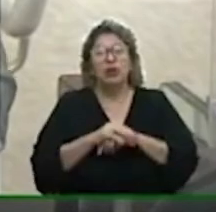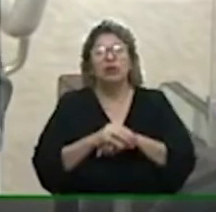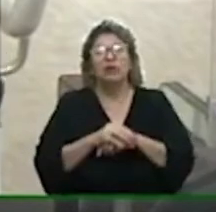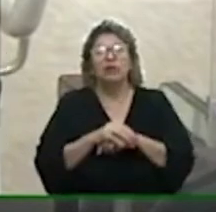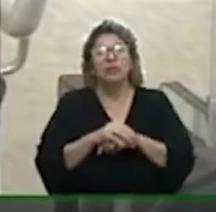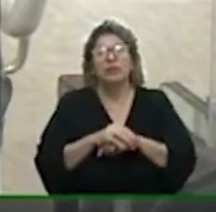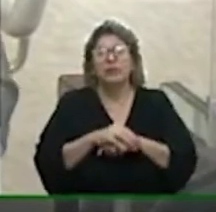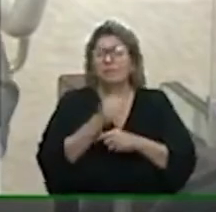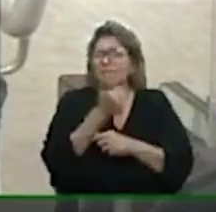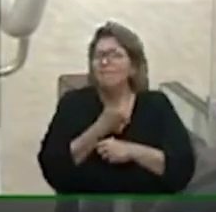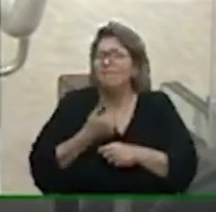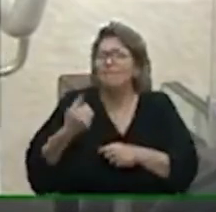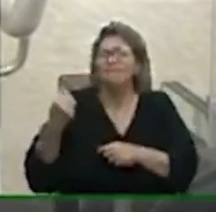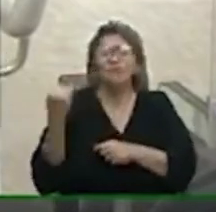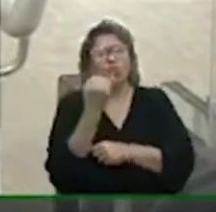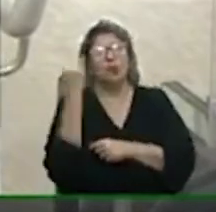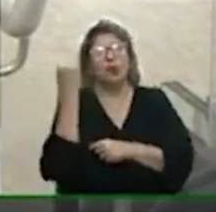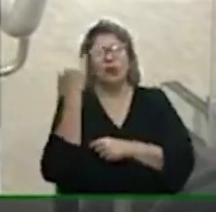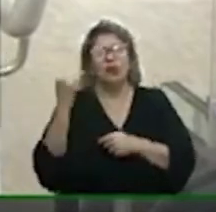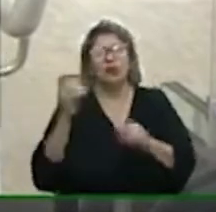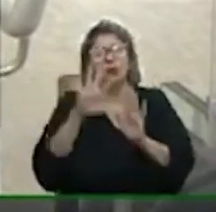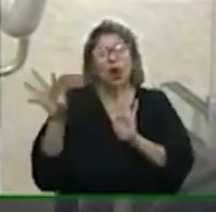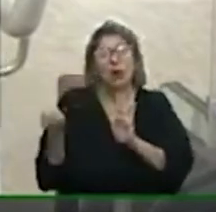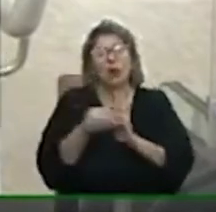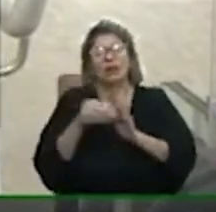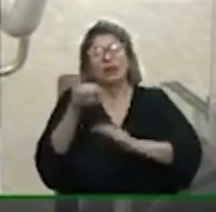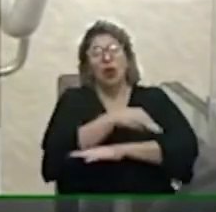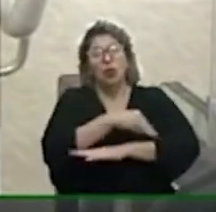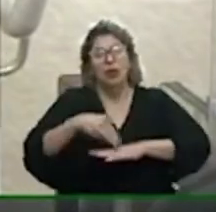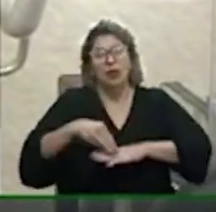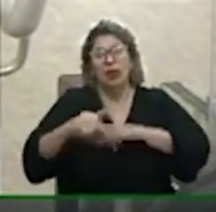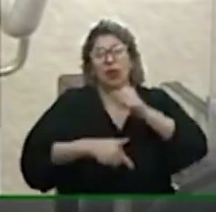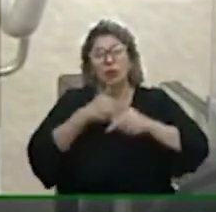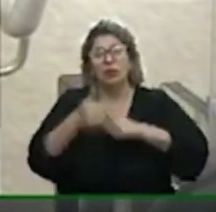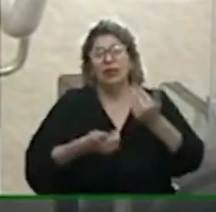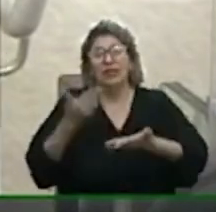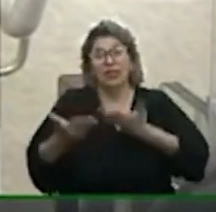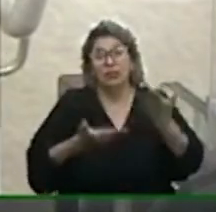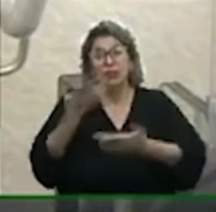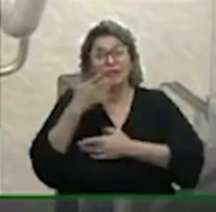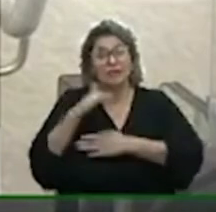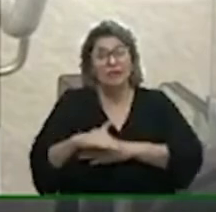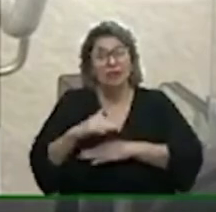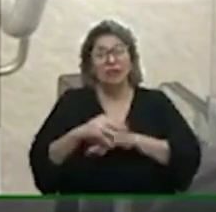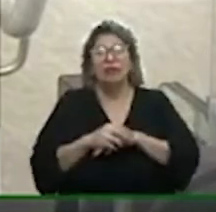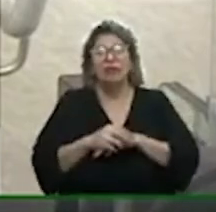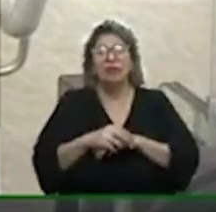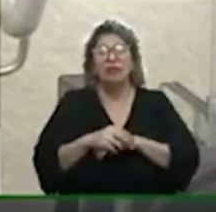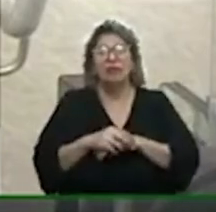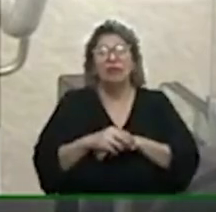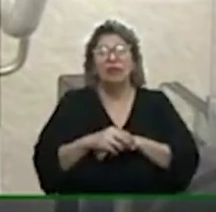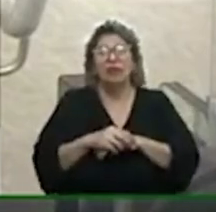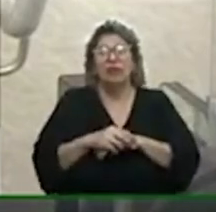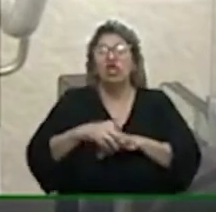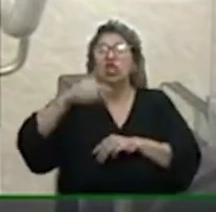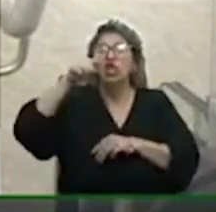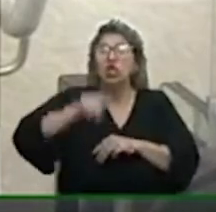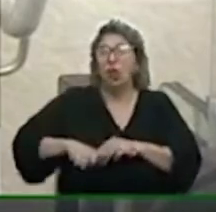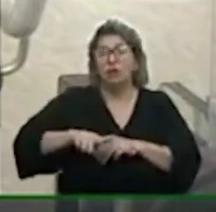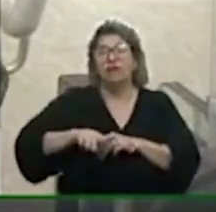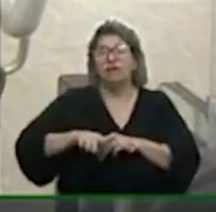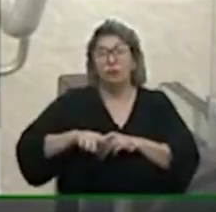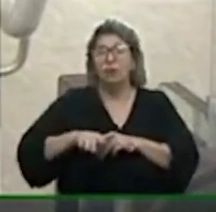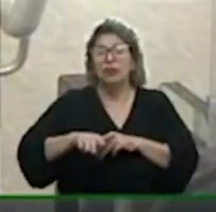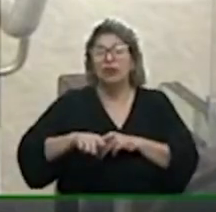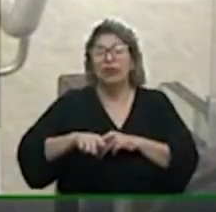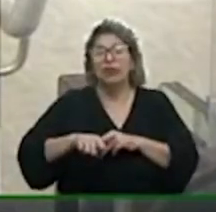que são essenciais para complementar o trabalho do magistério no atendimento às crianças e sejam mais uma